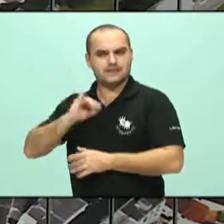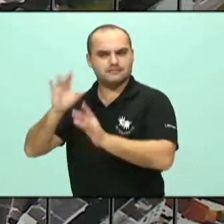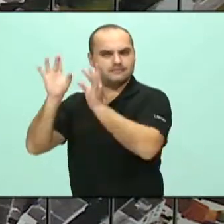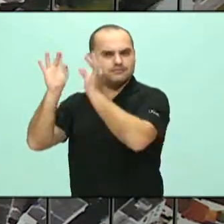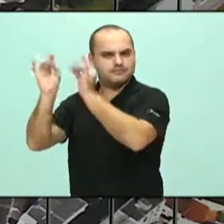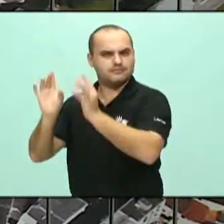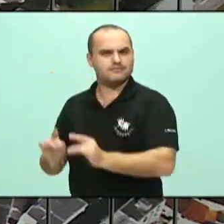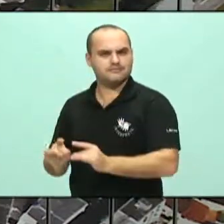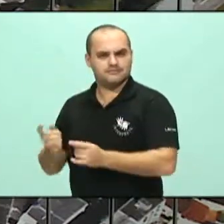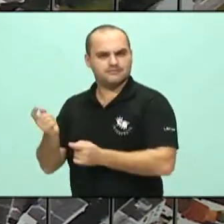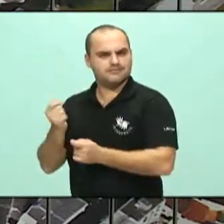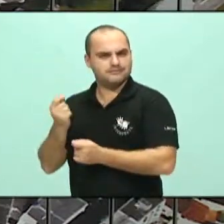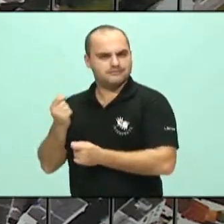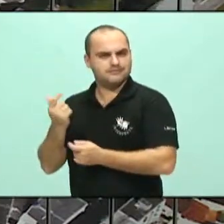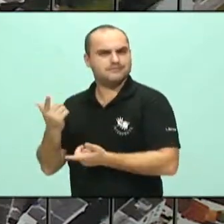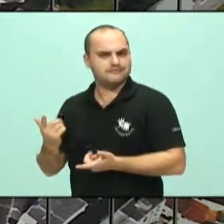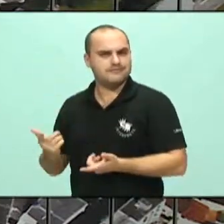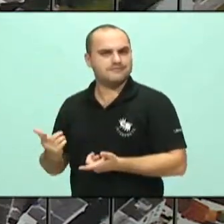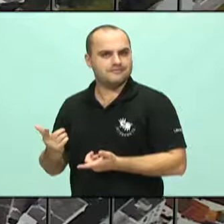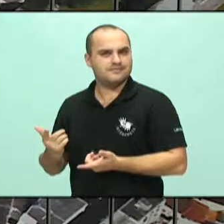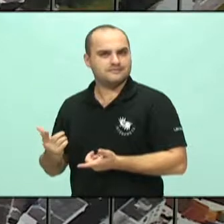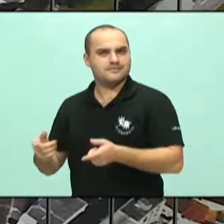tinha e pela